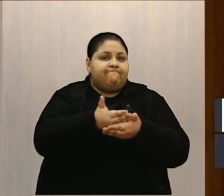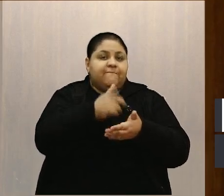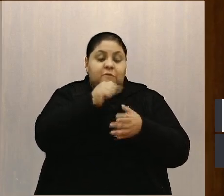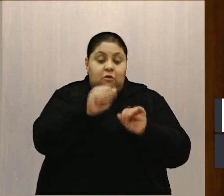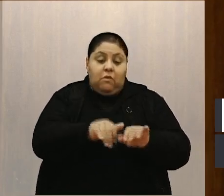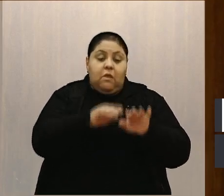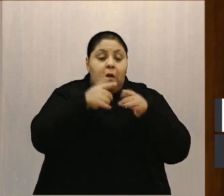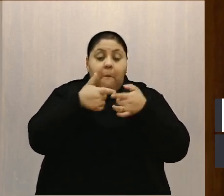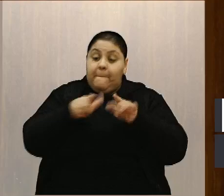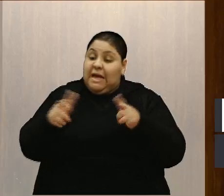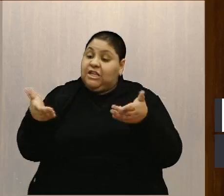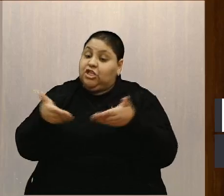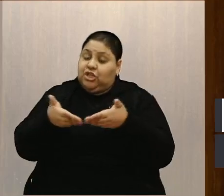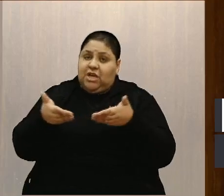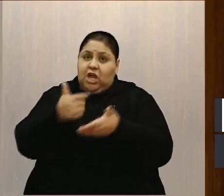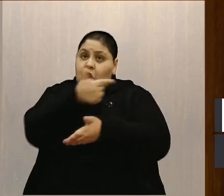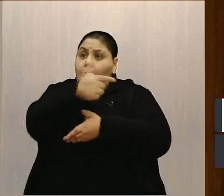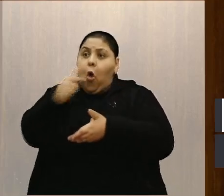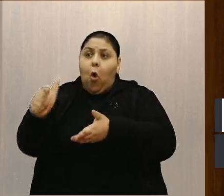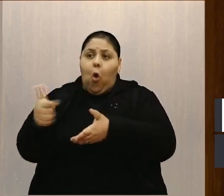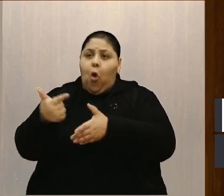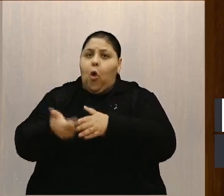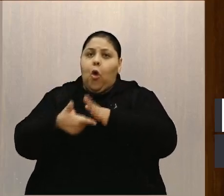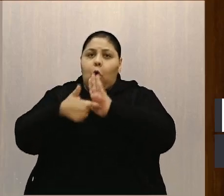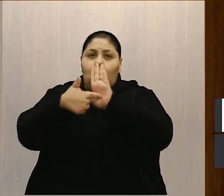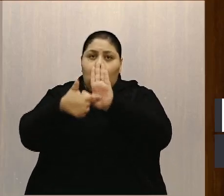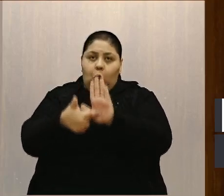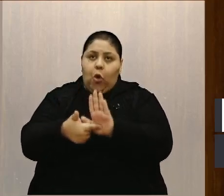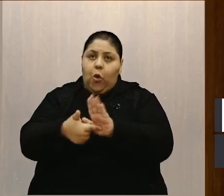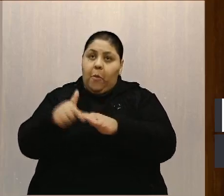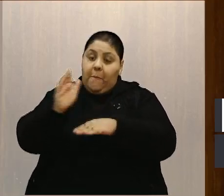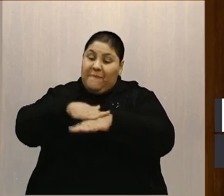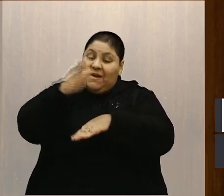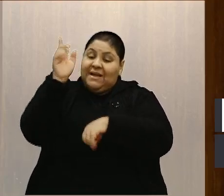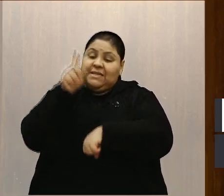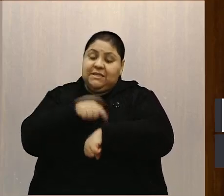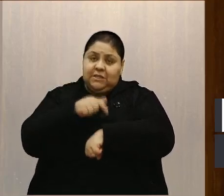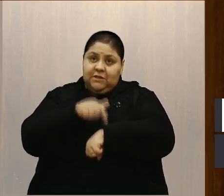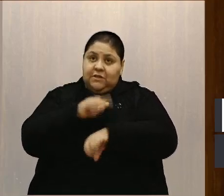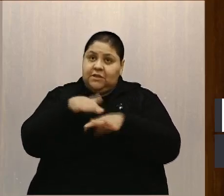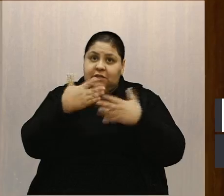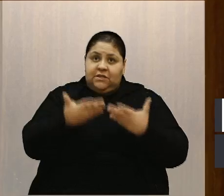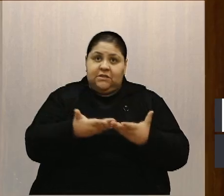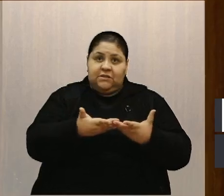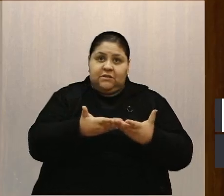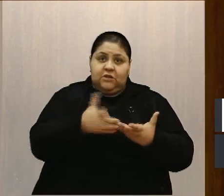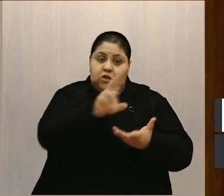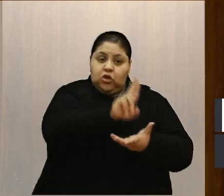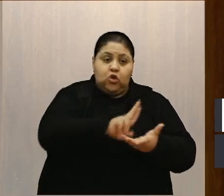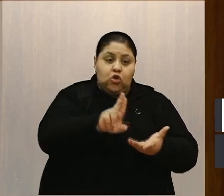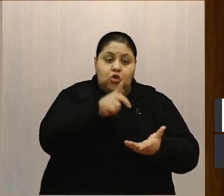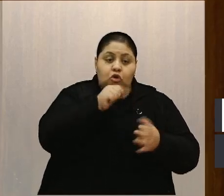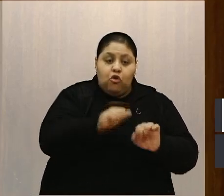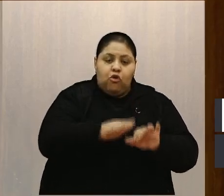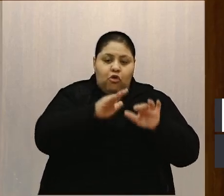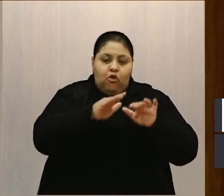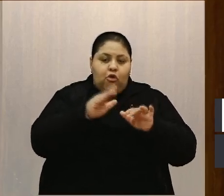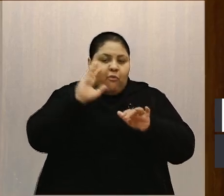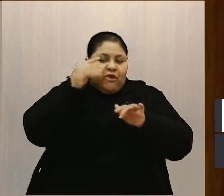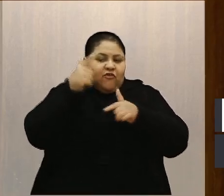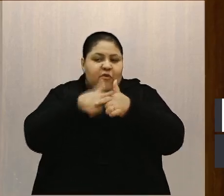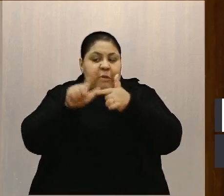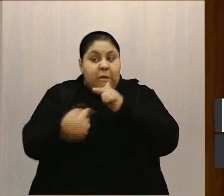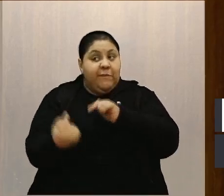estava sendo, e outras que têm sido apresentadas aqui há mais tempo, né? Então, não dá para usar enchente para resolver problemas